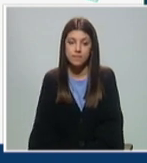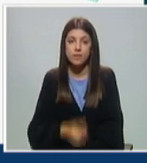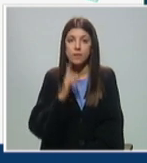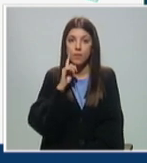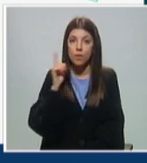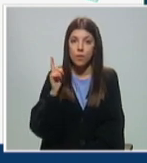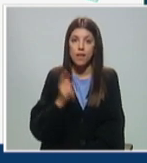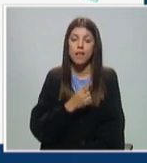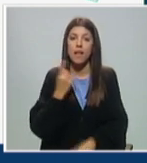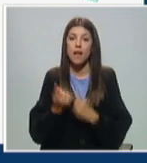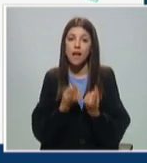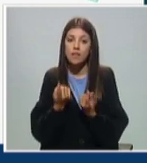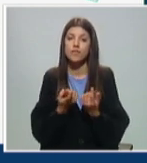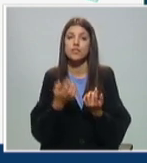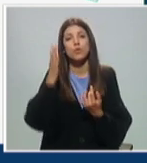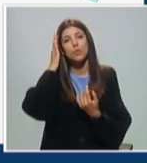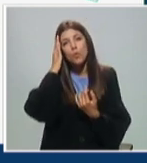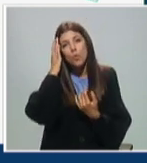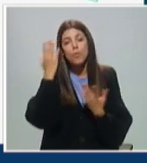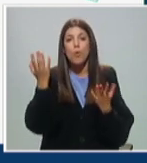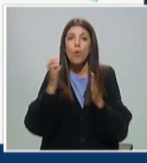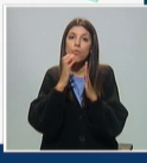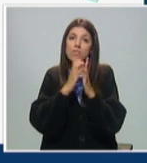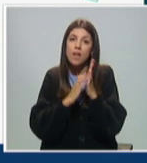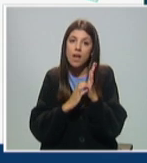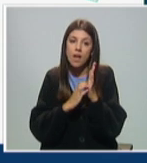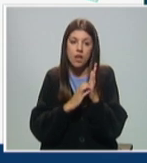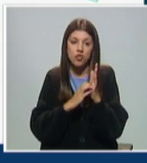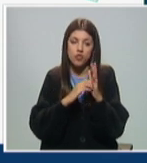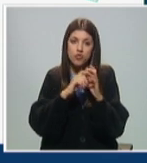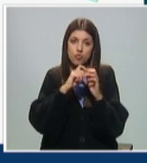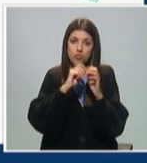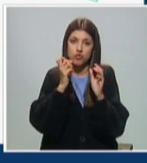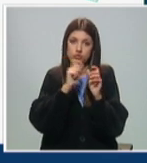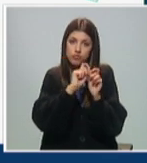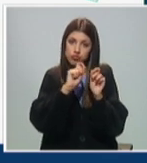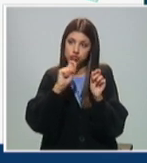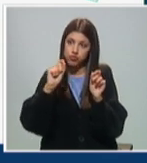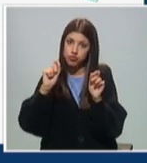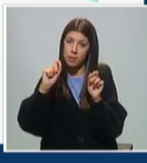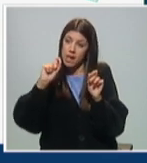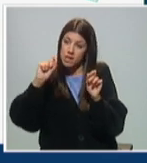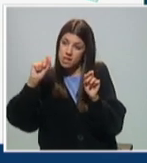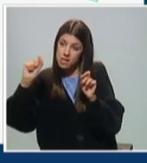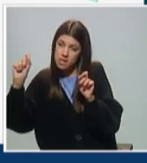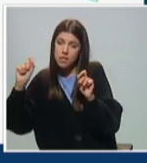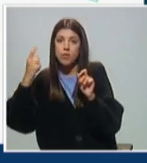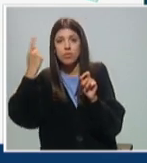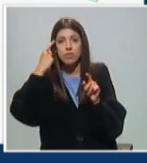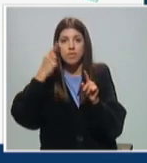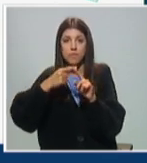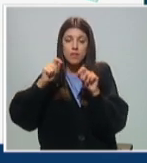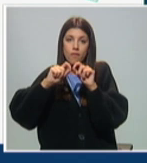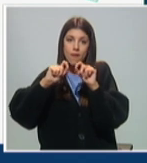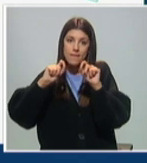às vezes digitamos números ou textos que não cabem na largura que nós temos. Podemos fazer exatamente o mesmo para as linhas.